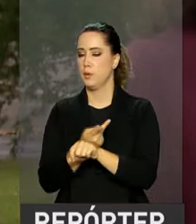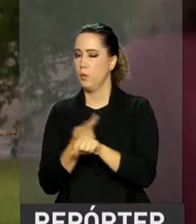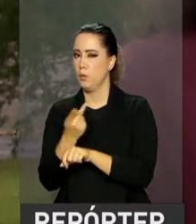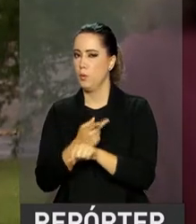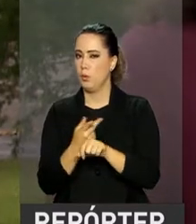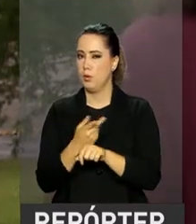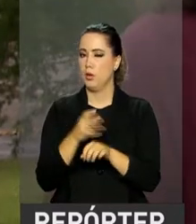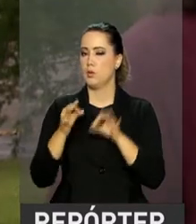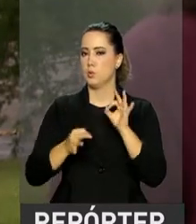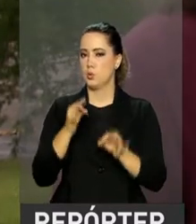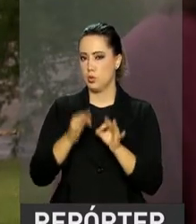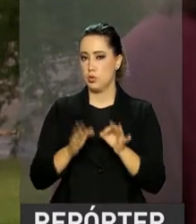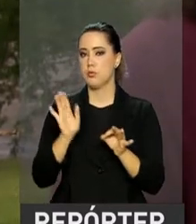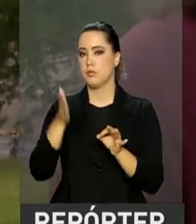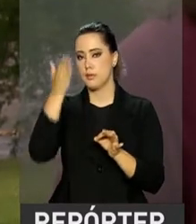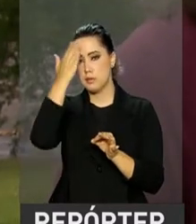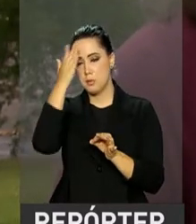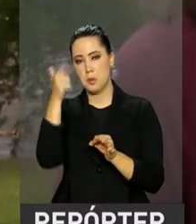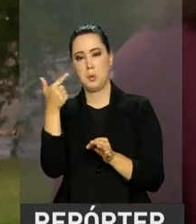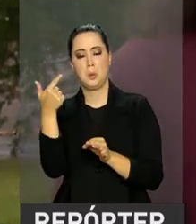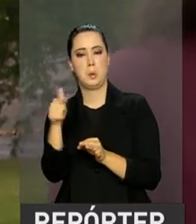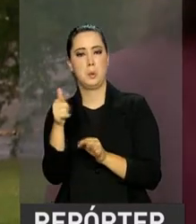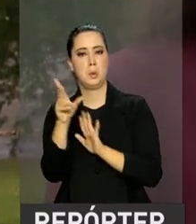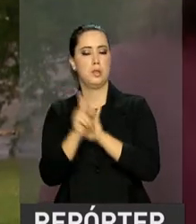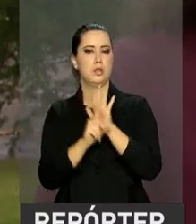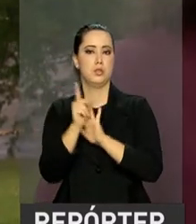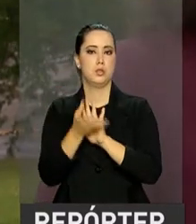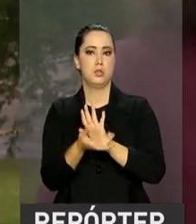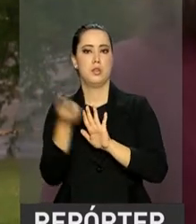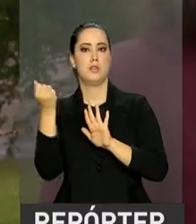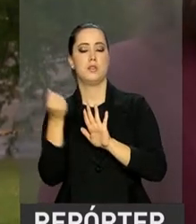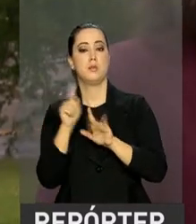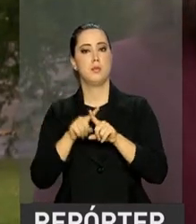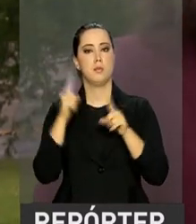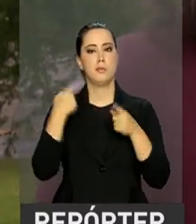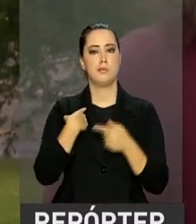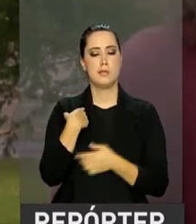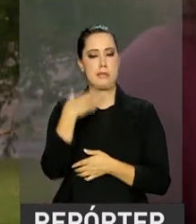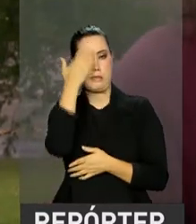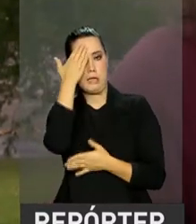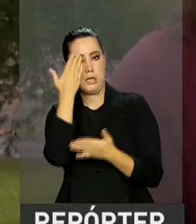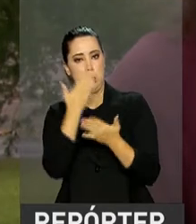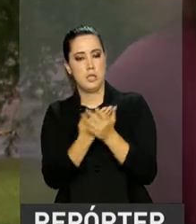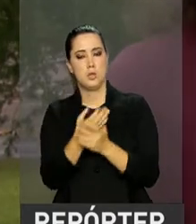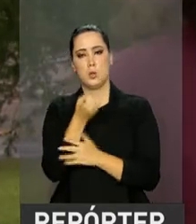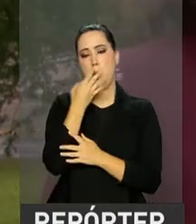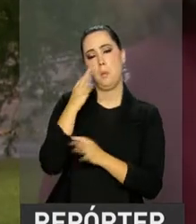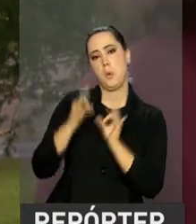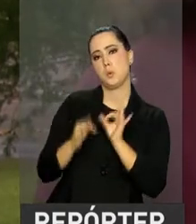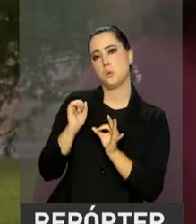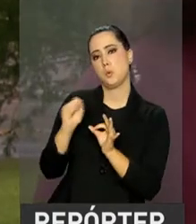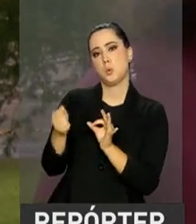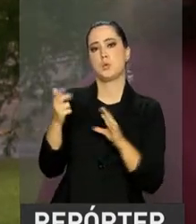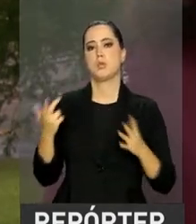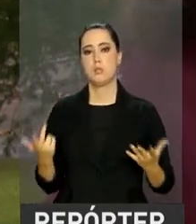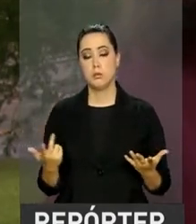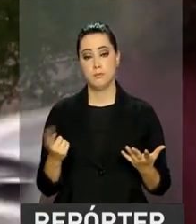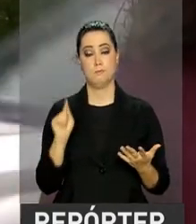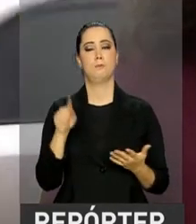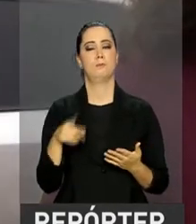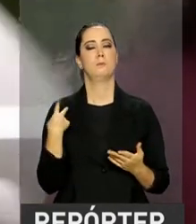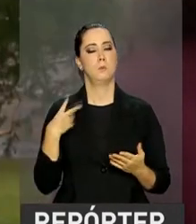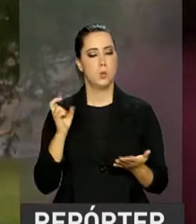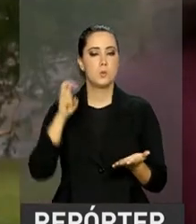do trabalho já sabendo que não têm direitos a receber mas fica contando com a generosidade do juiz pode ser